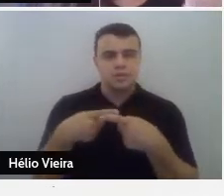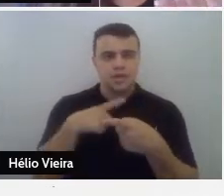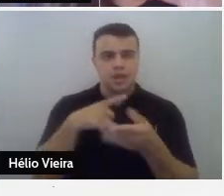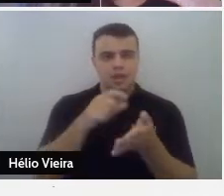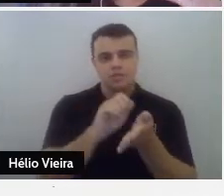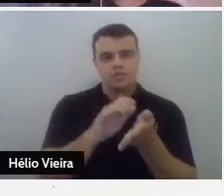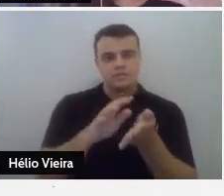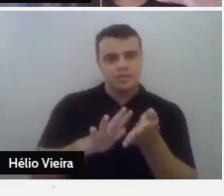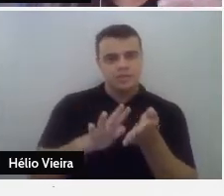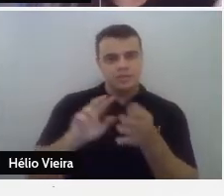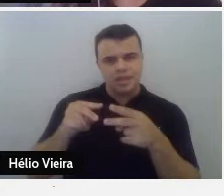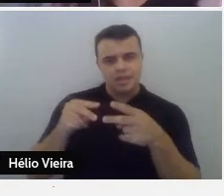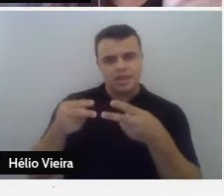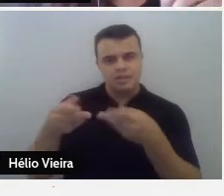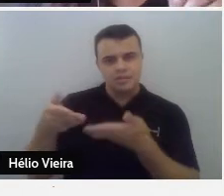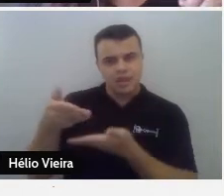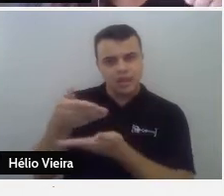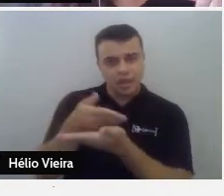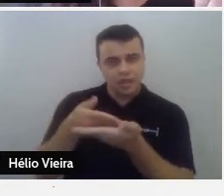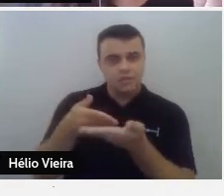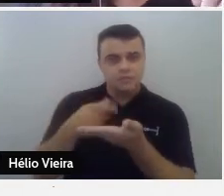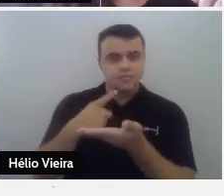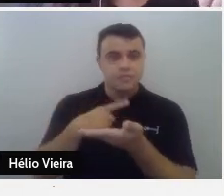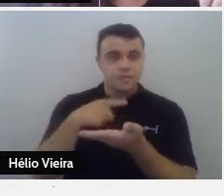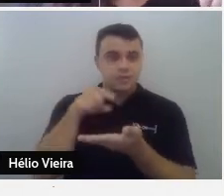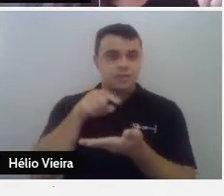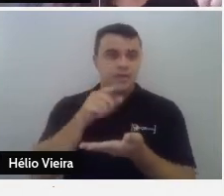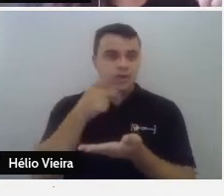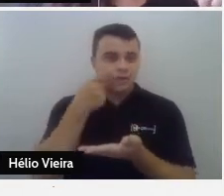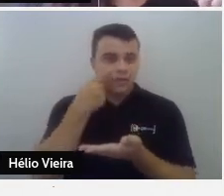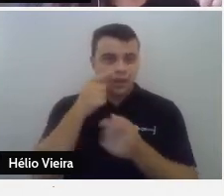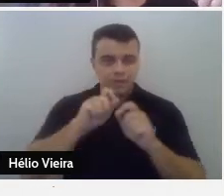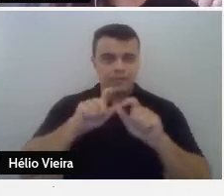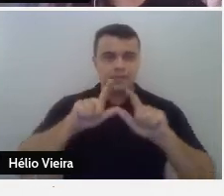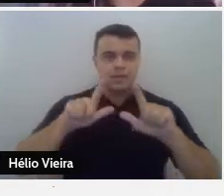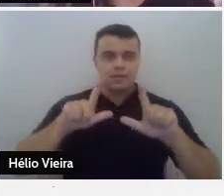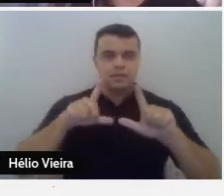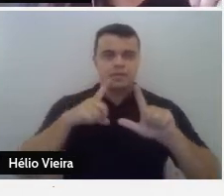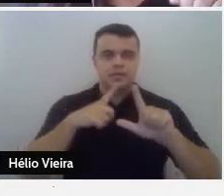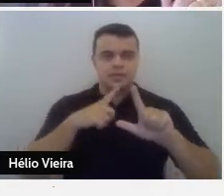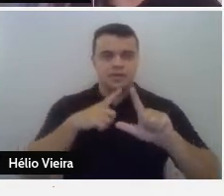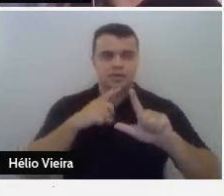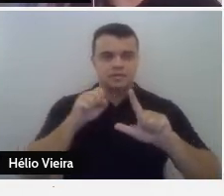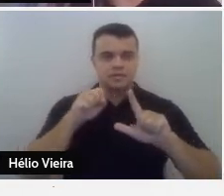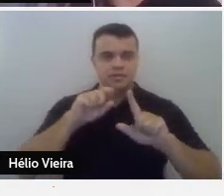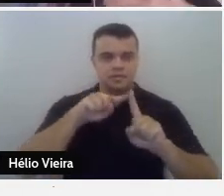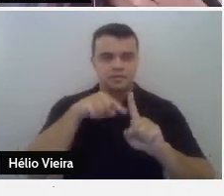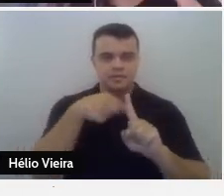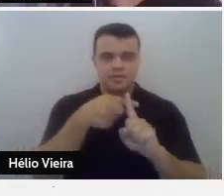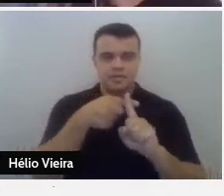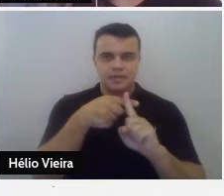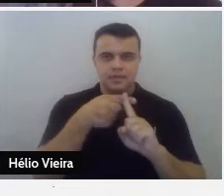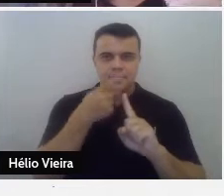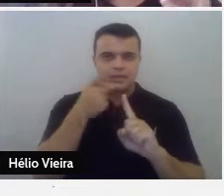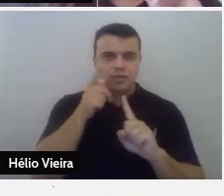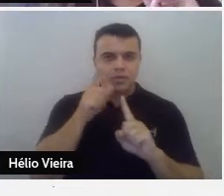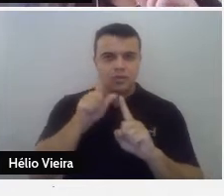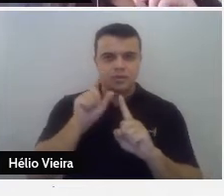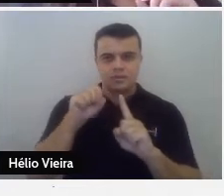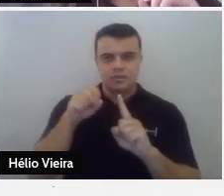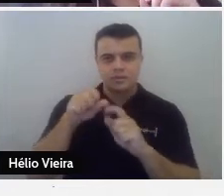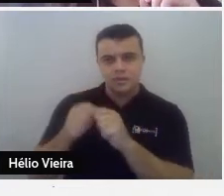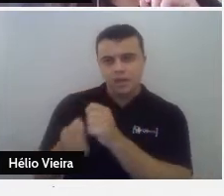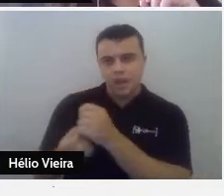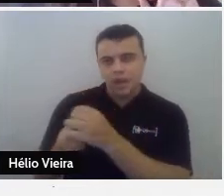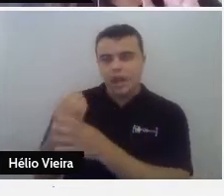atividades, links interativos, né? Então, aqui eu vou abrir, aqui a gente, nesse maisinho do lado, a gente consegue criar